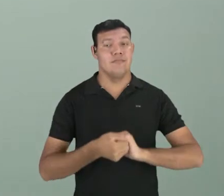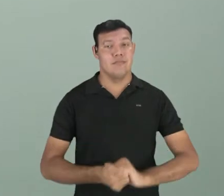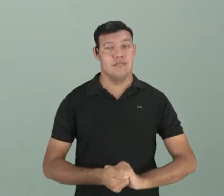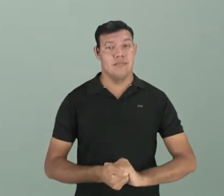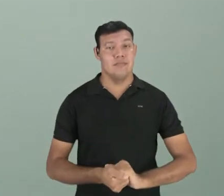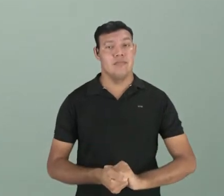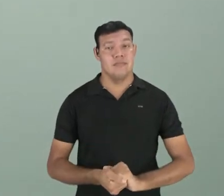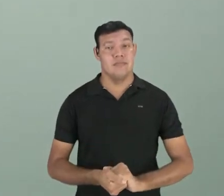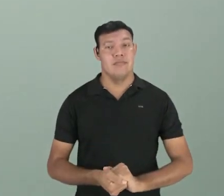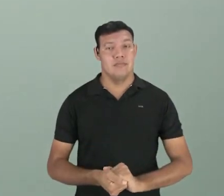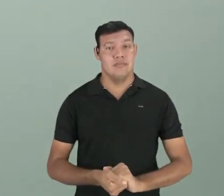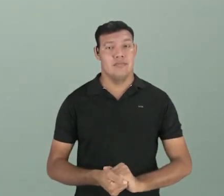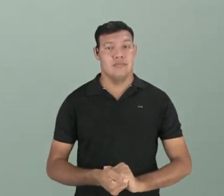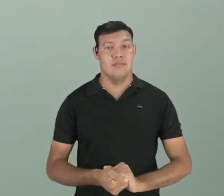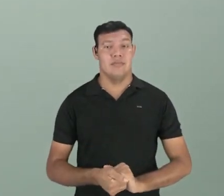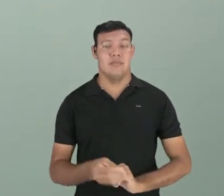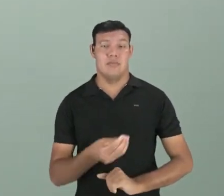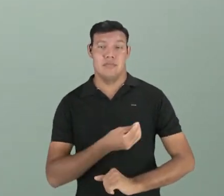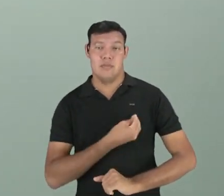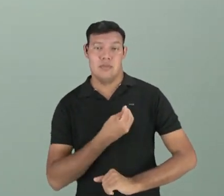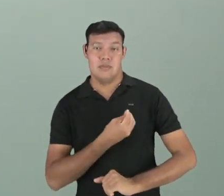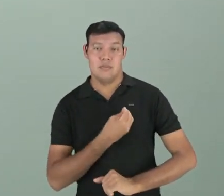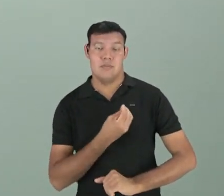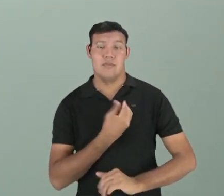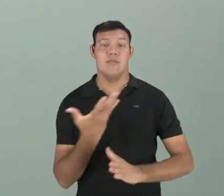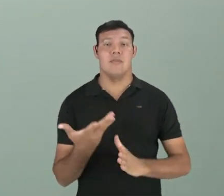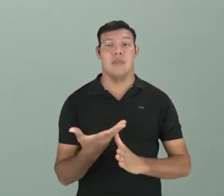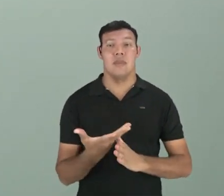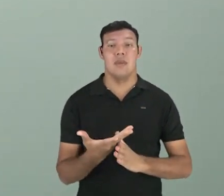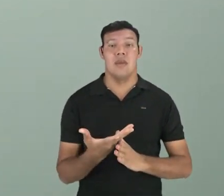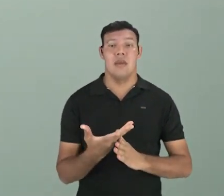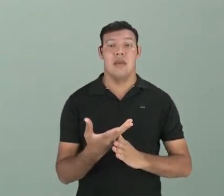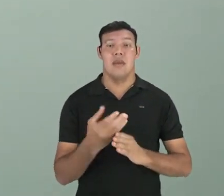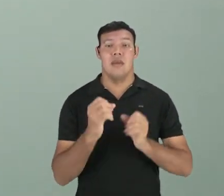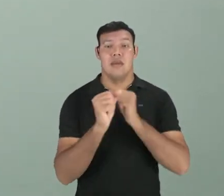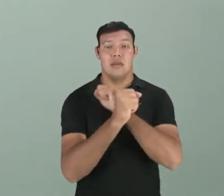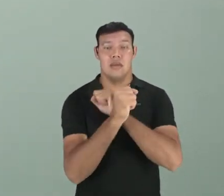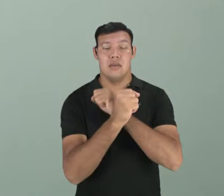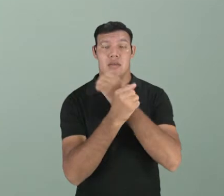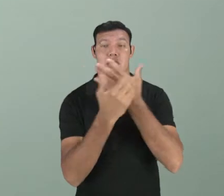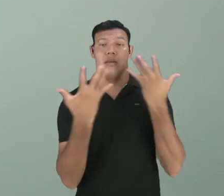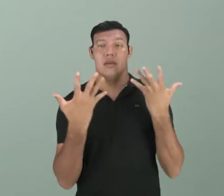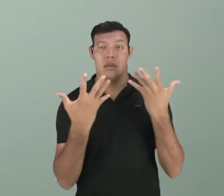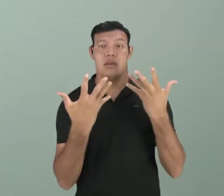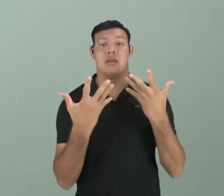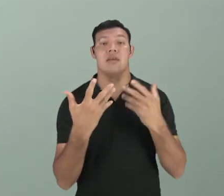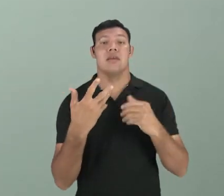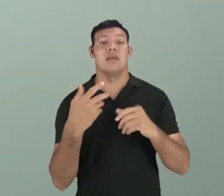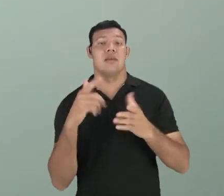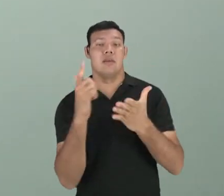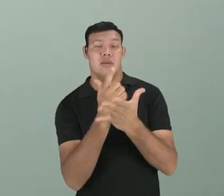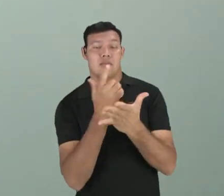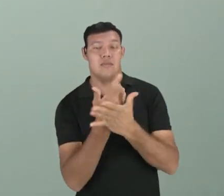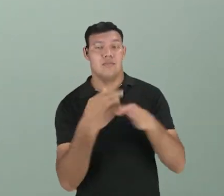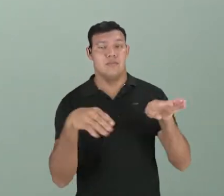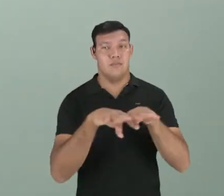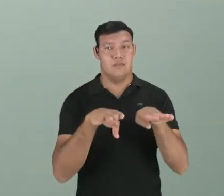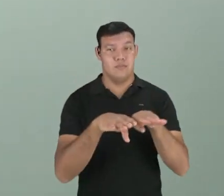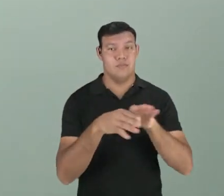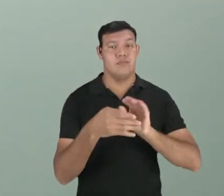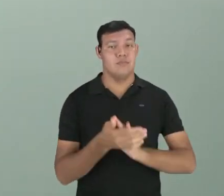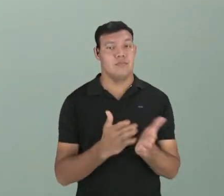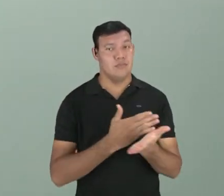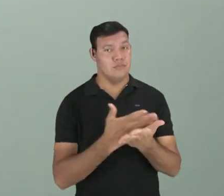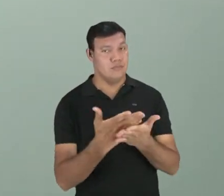hoje, nós vamos conhecer um pouco da história e das obras de William Shakespeare. Vamos